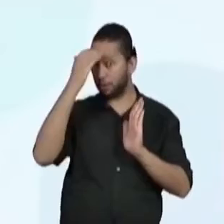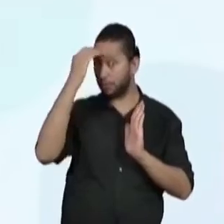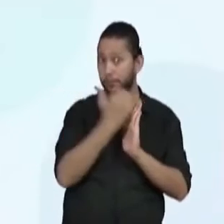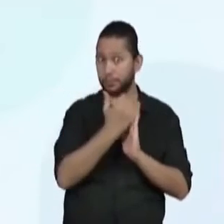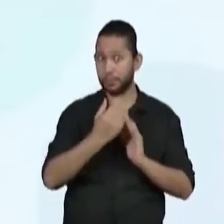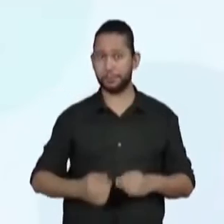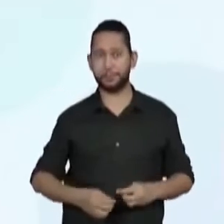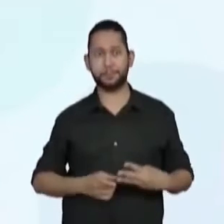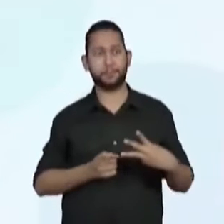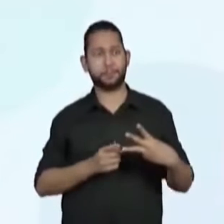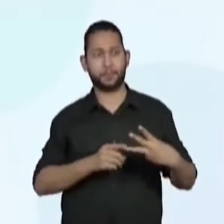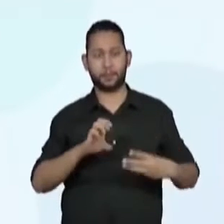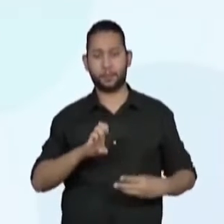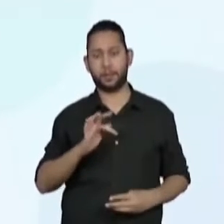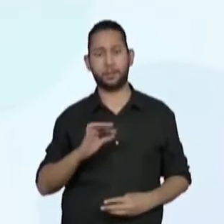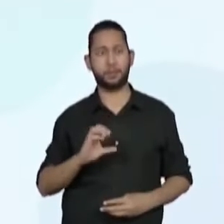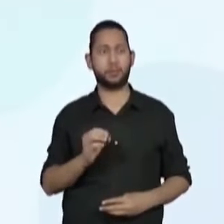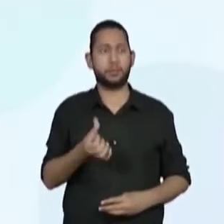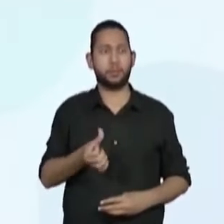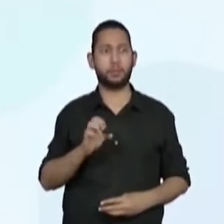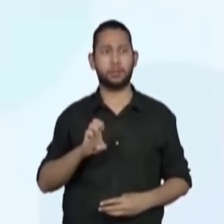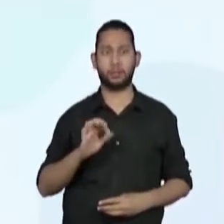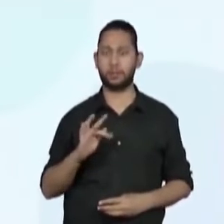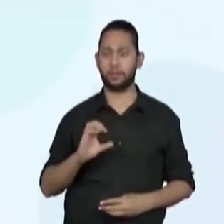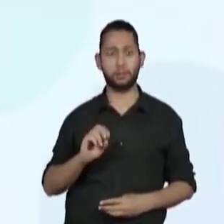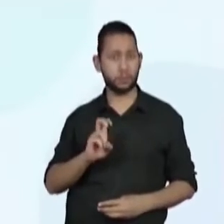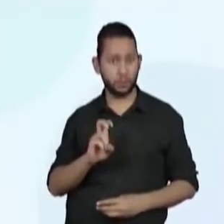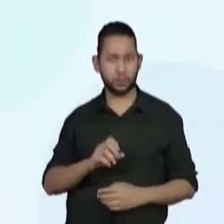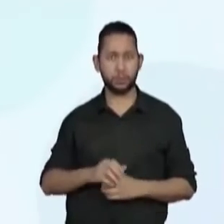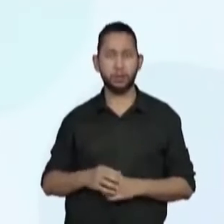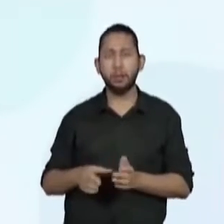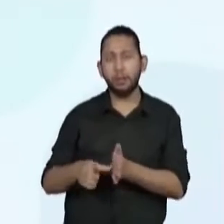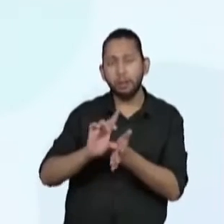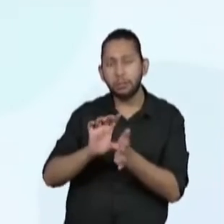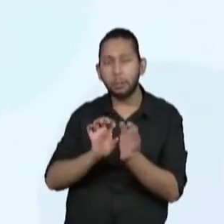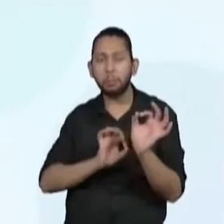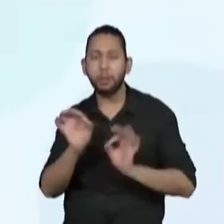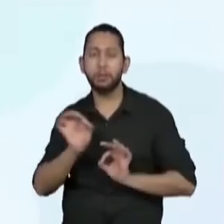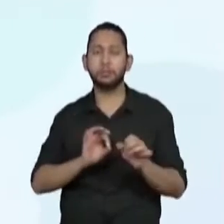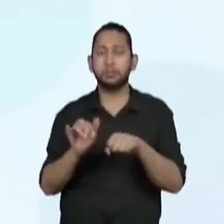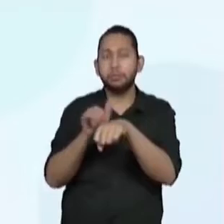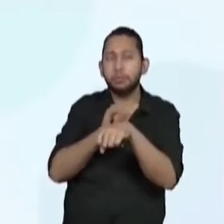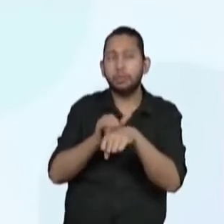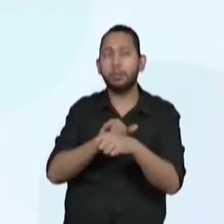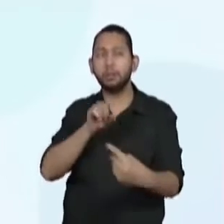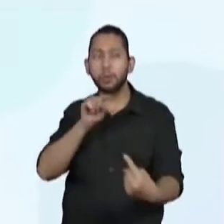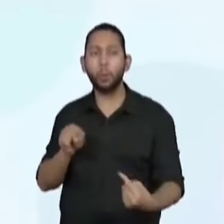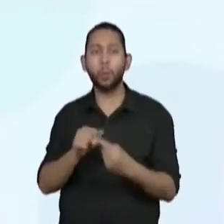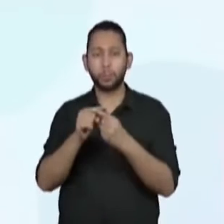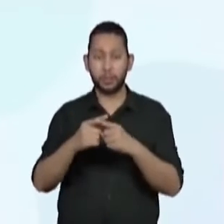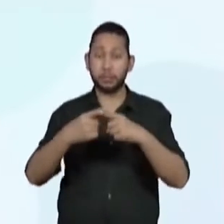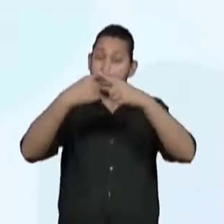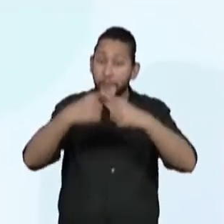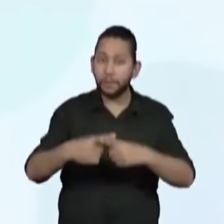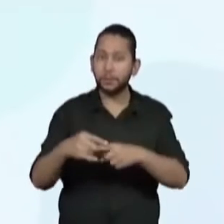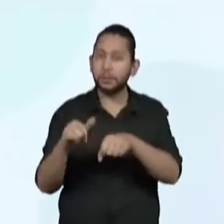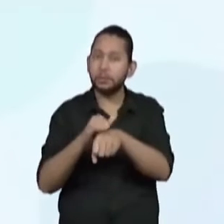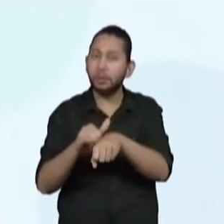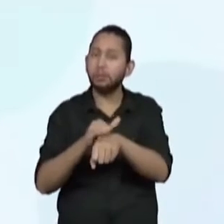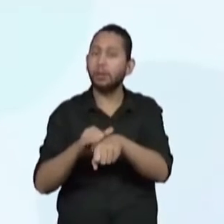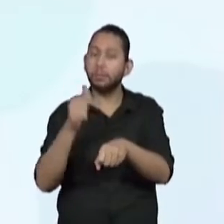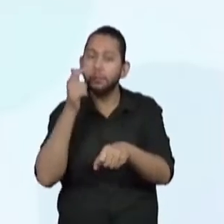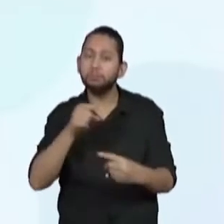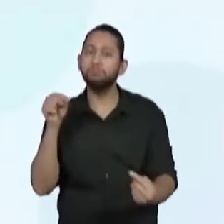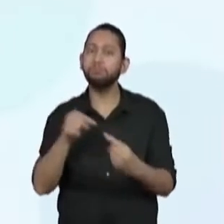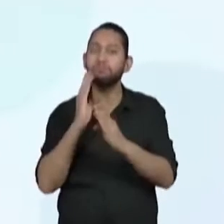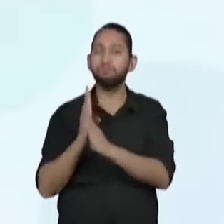E EF06, EF05, planejar e utilizar estratégias para solucionar os desafios técnicos e